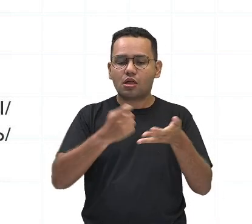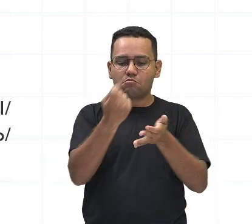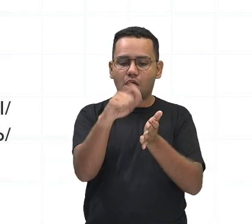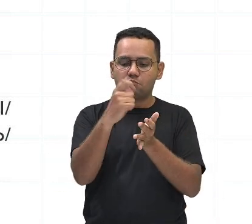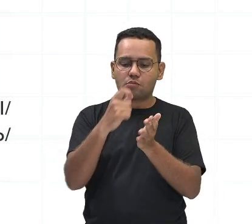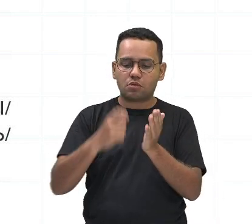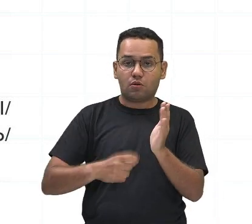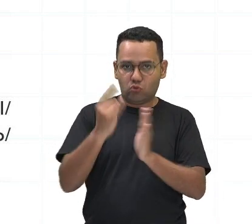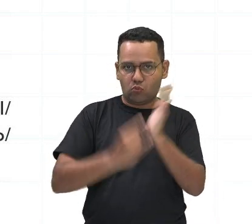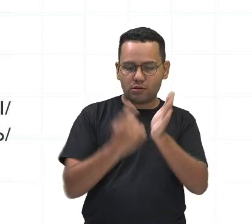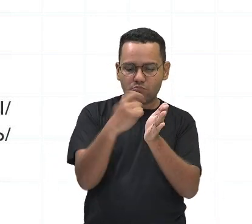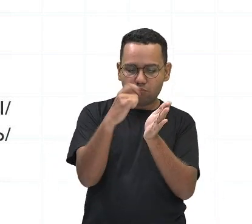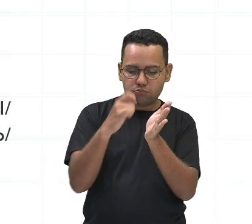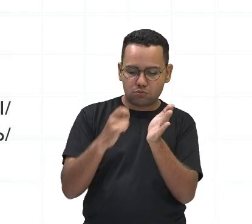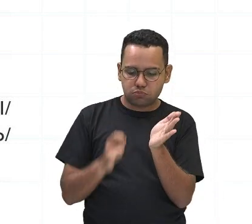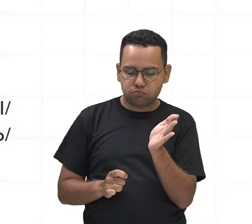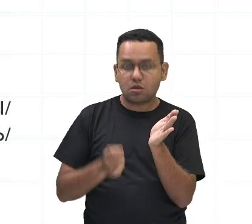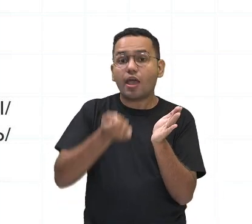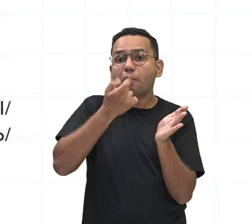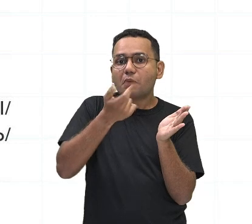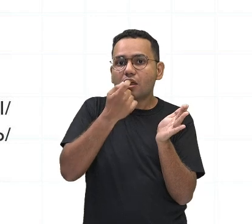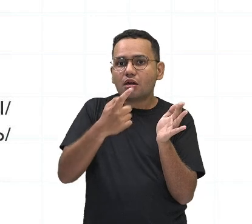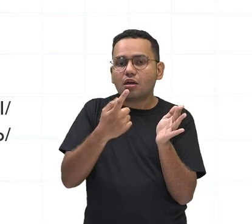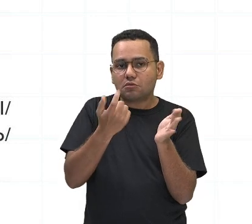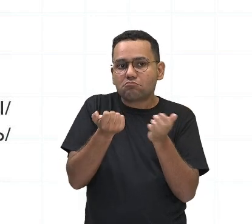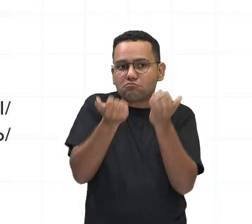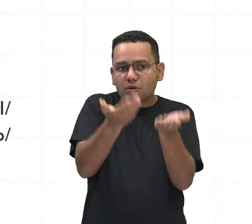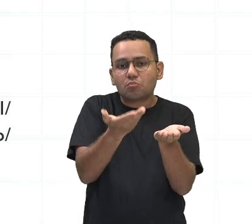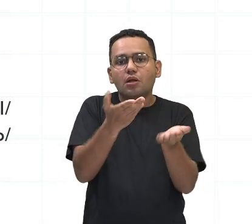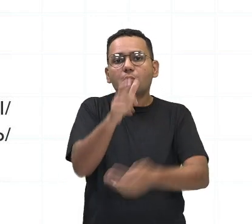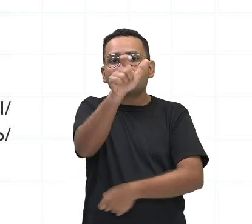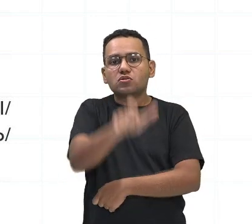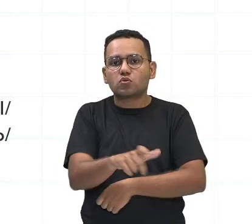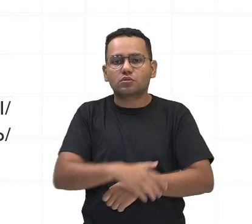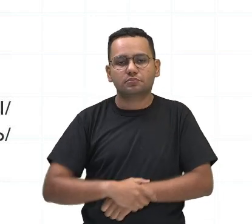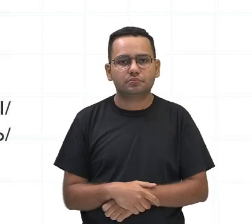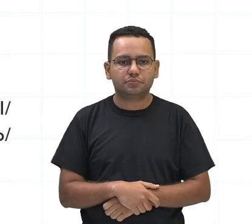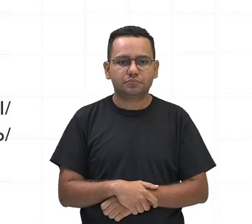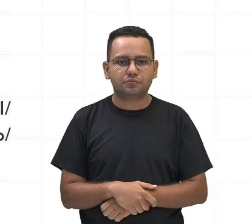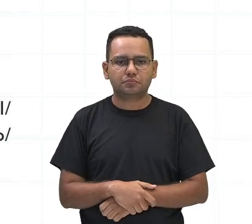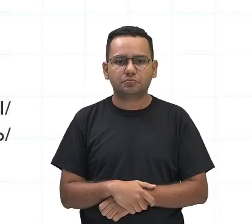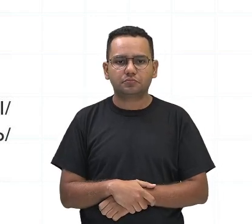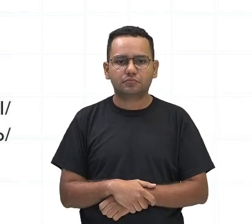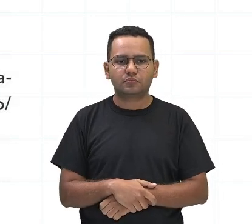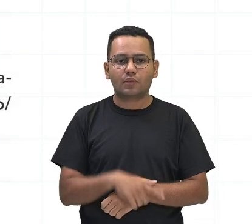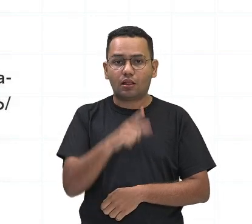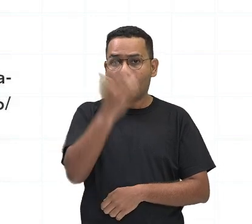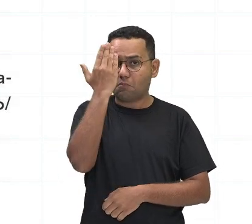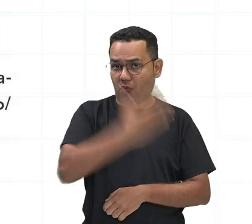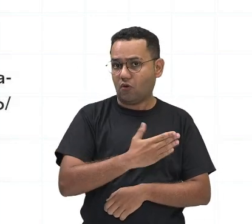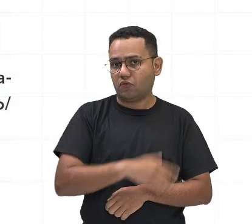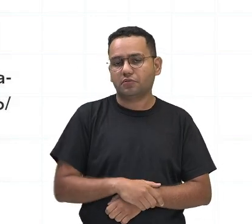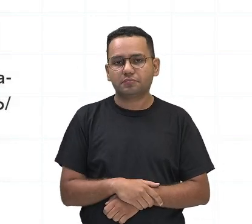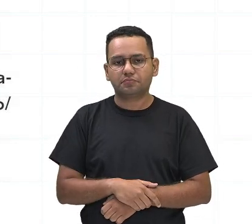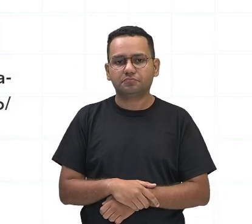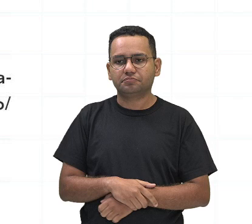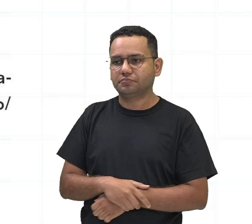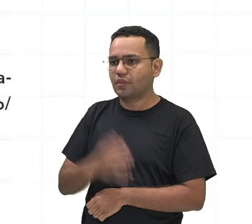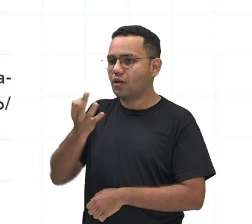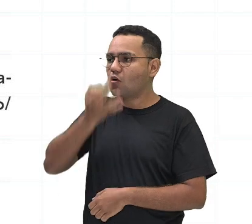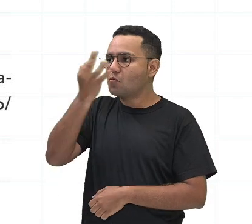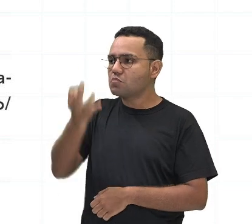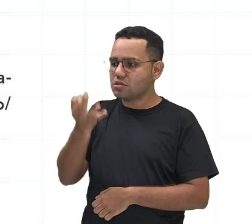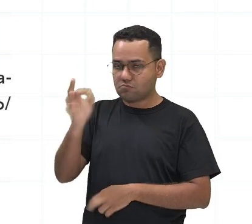prescreveu um remédio ao paciente. Isso é um fato, isso aconteceu. Agora vamos ver o que seria opinião. A opinião